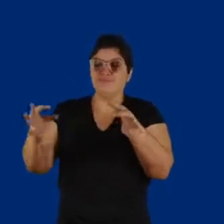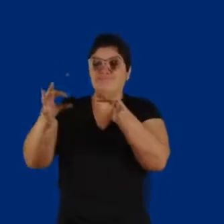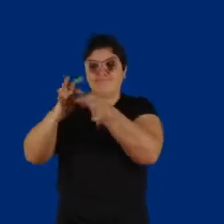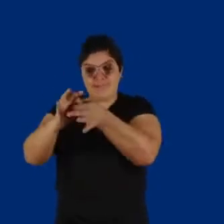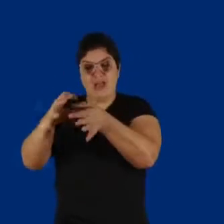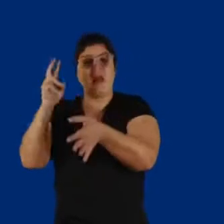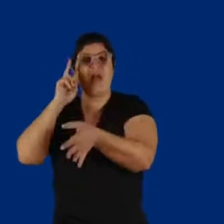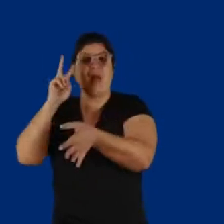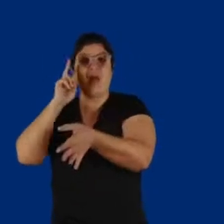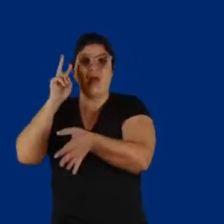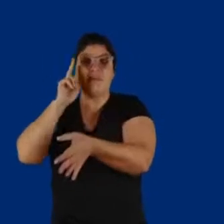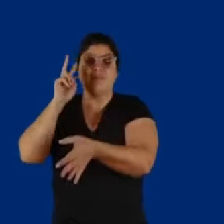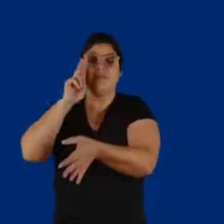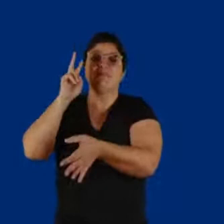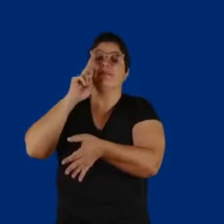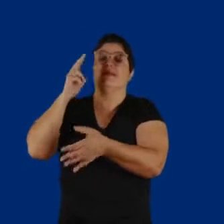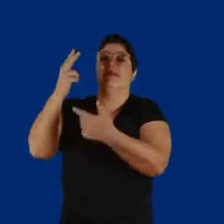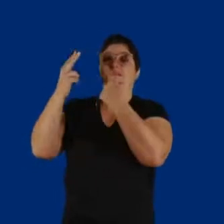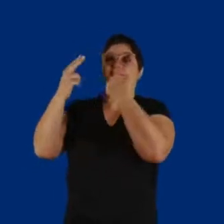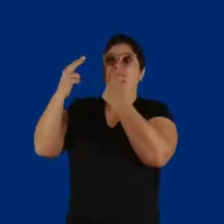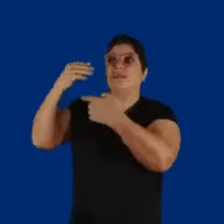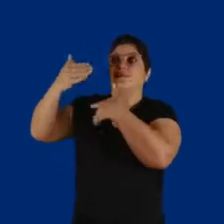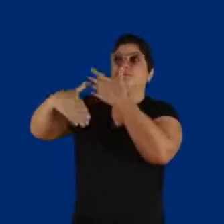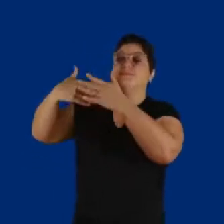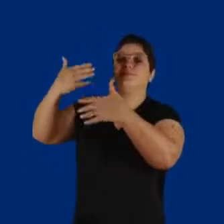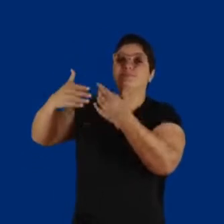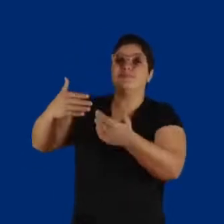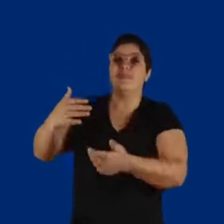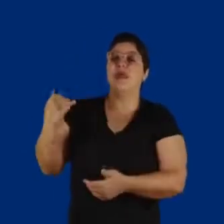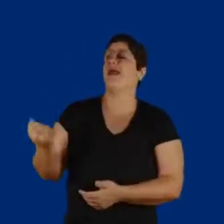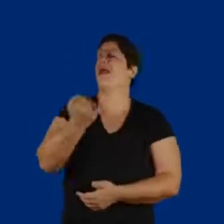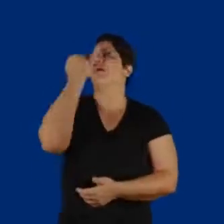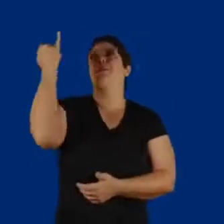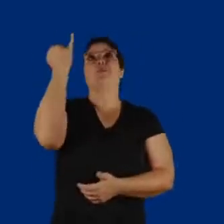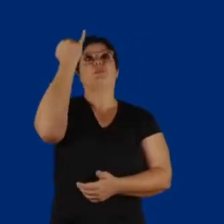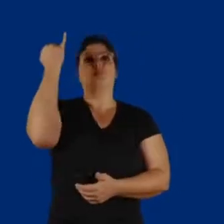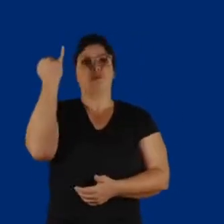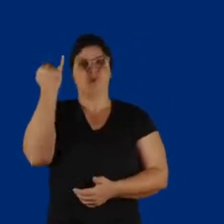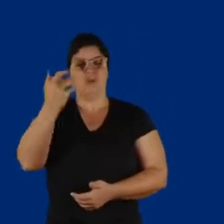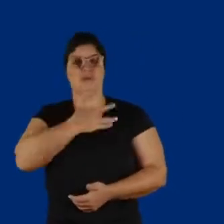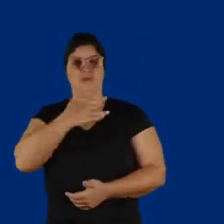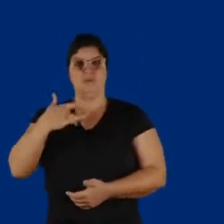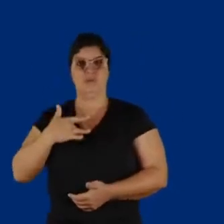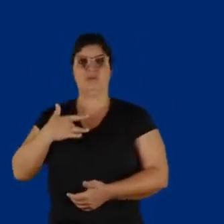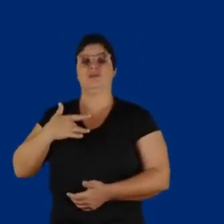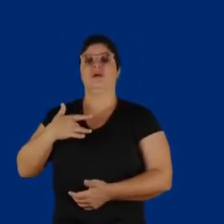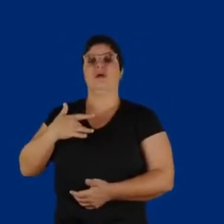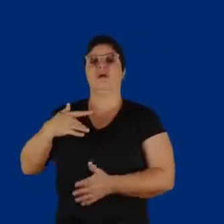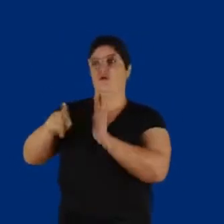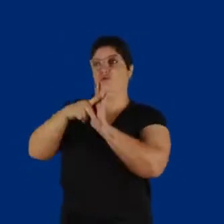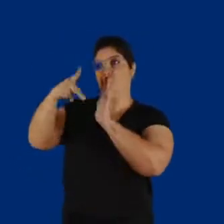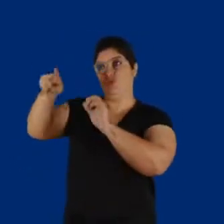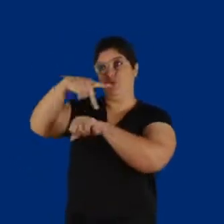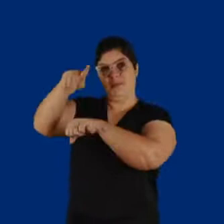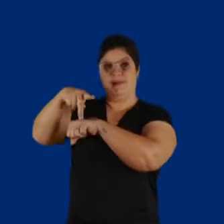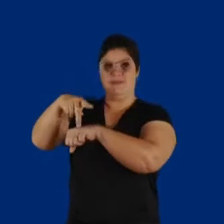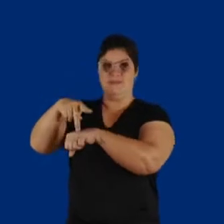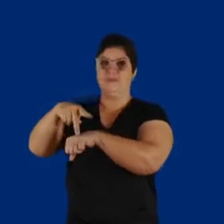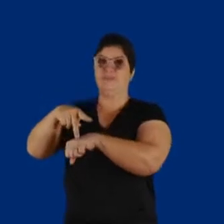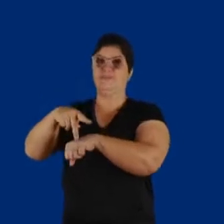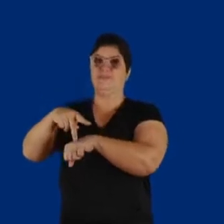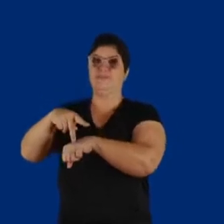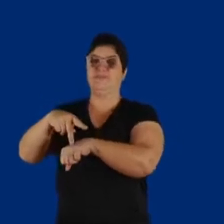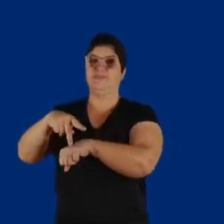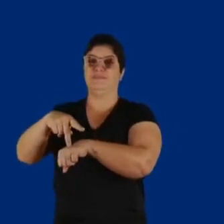nossa história. Isso é importante para a saúde do nosso país. Foi isso que o Fred Hickney me ensinou. Ele